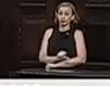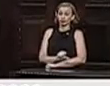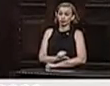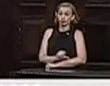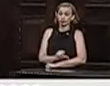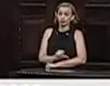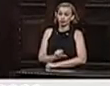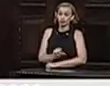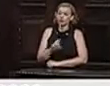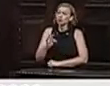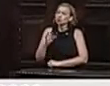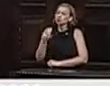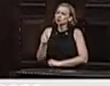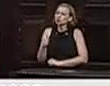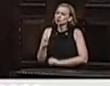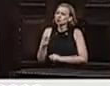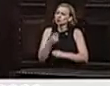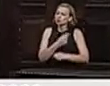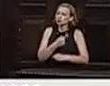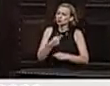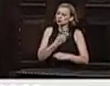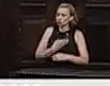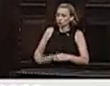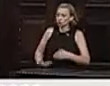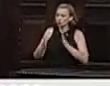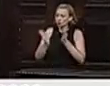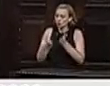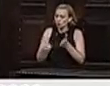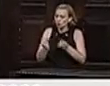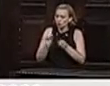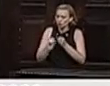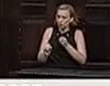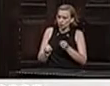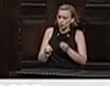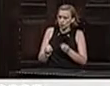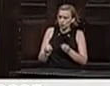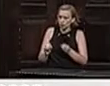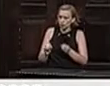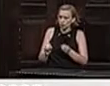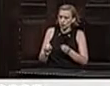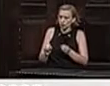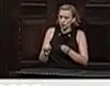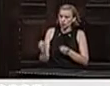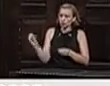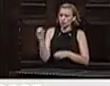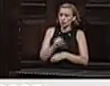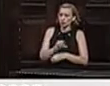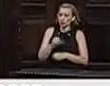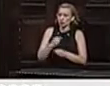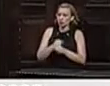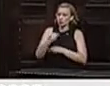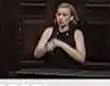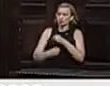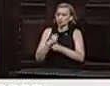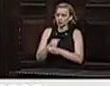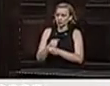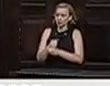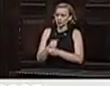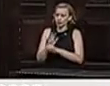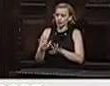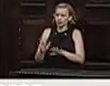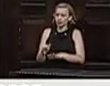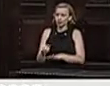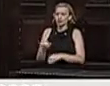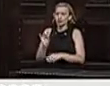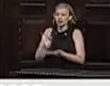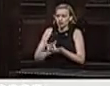o governo hoje não precise pagar a dívida com o governo federal, deputado Anderson, na verdade, tem um preço muito alto para o Rio de Janeiro.